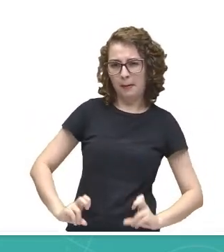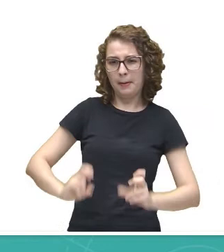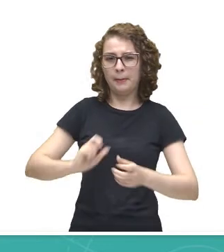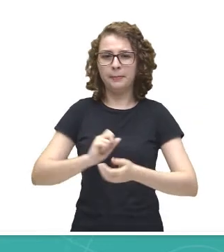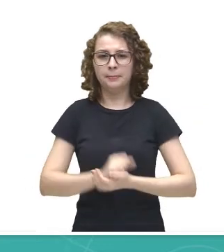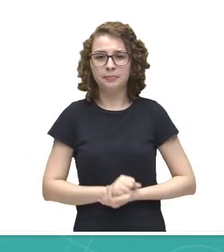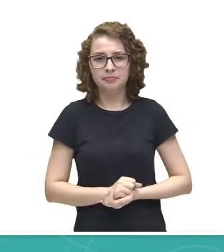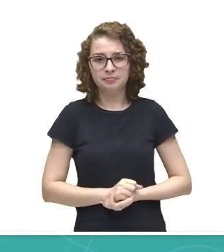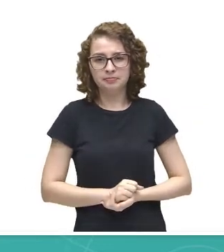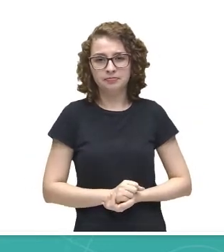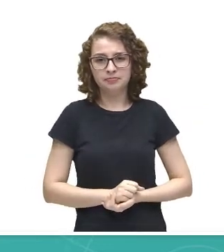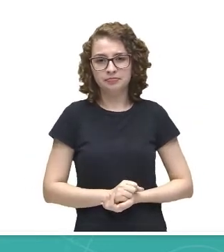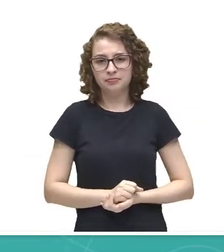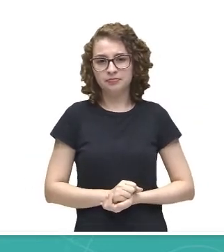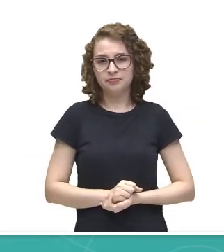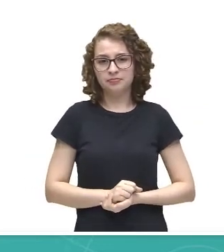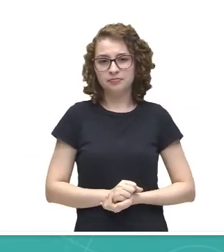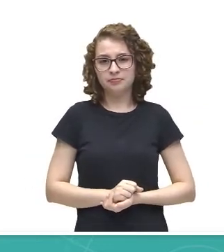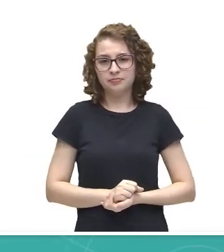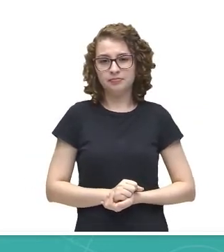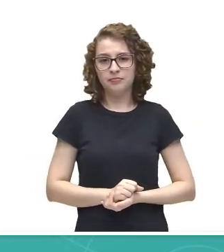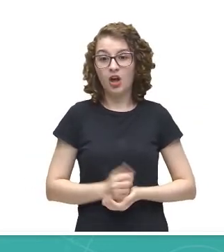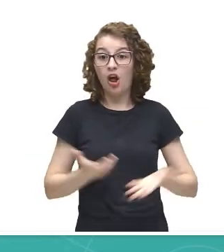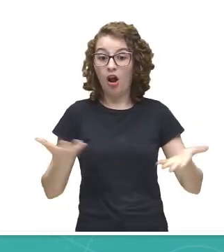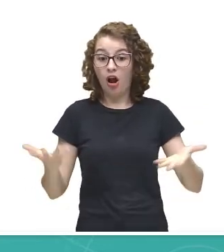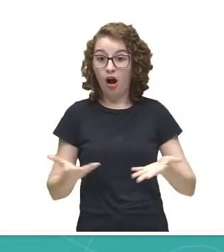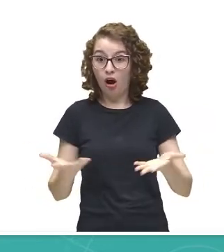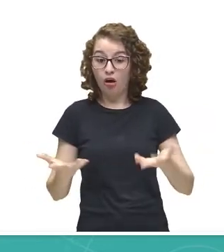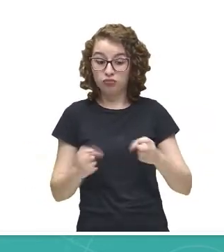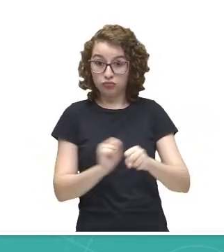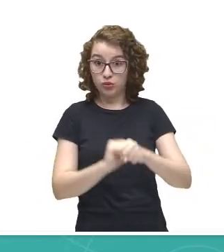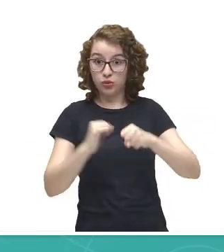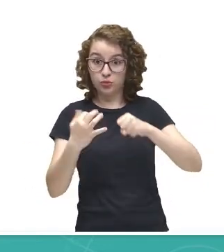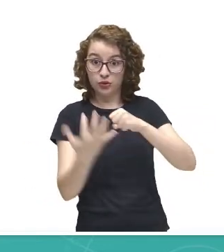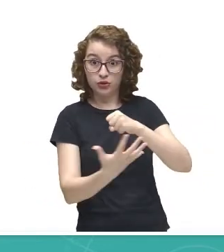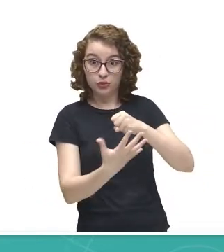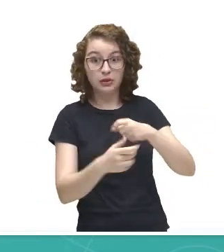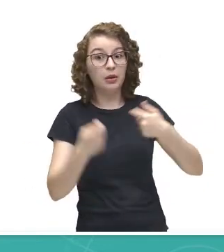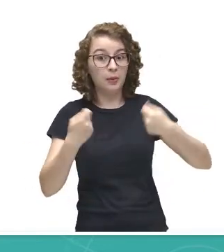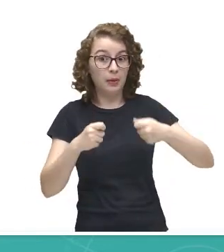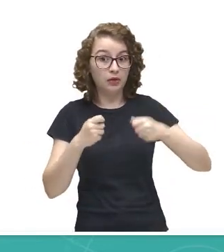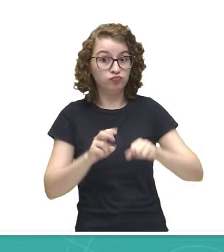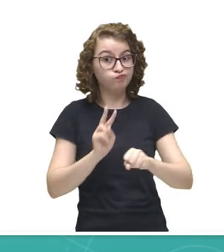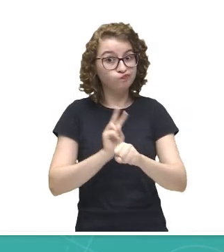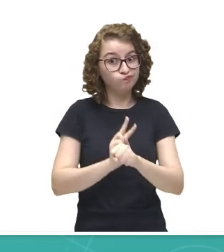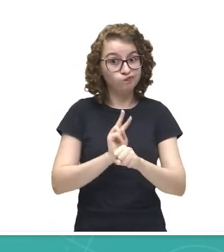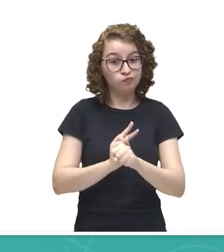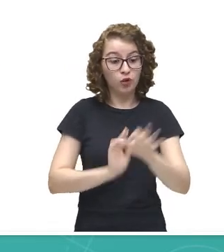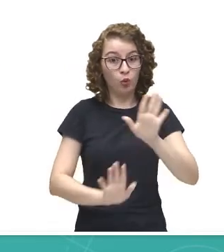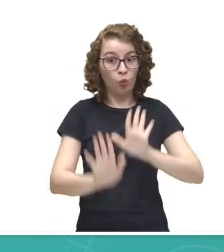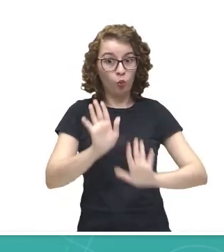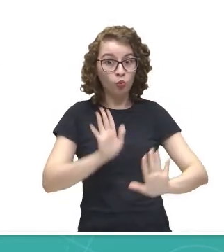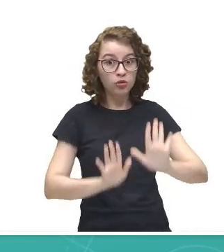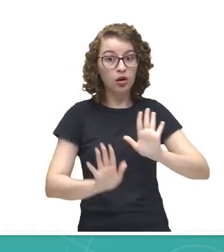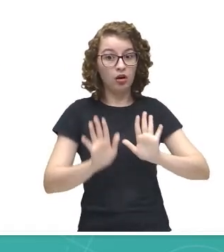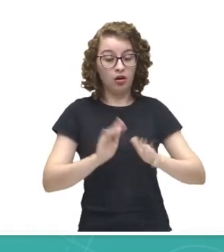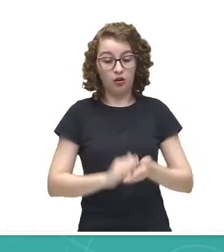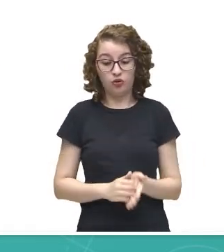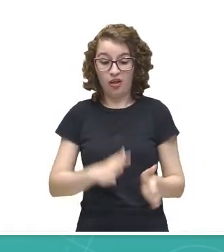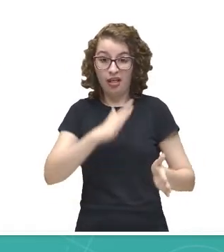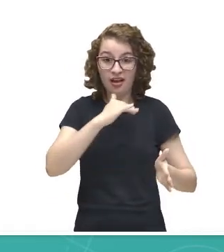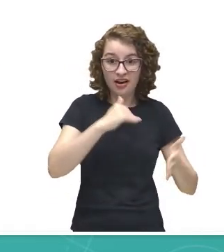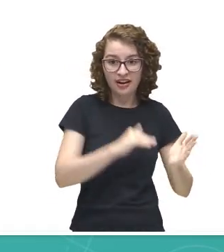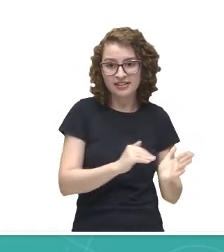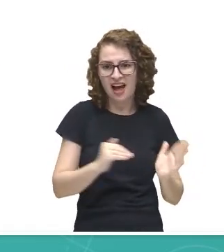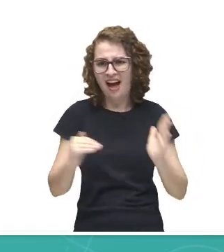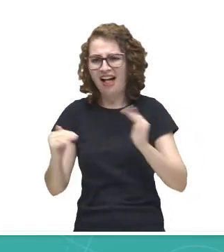atento a isso, principalmente agora, né? É, tem que tomar cuidado da infância ao idoso,